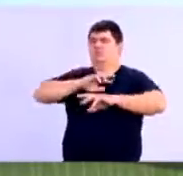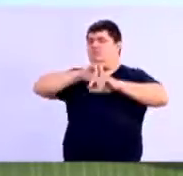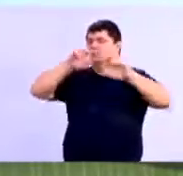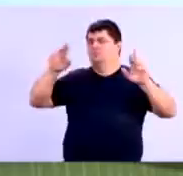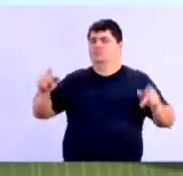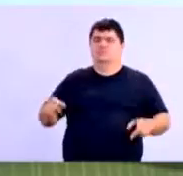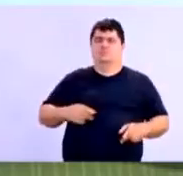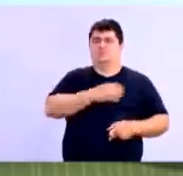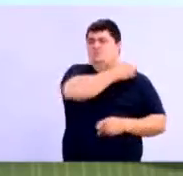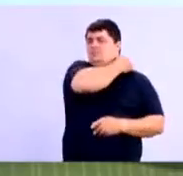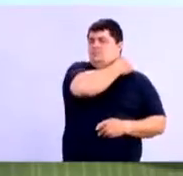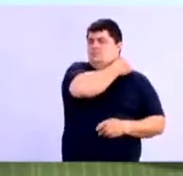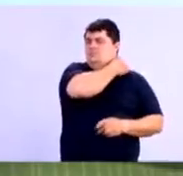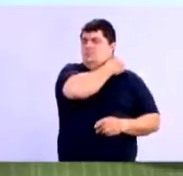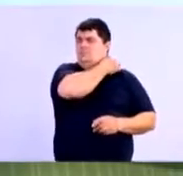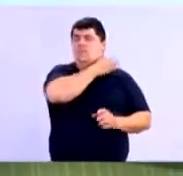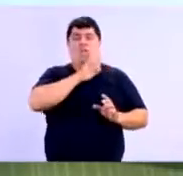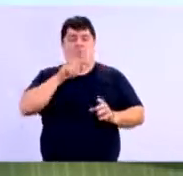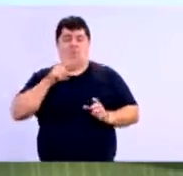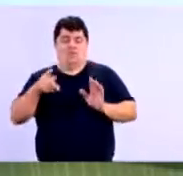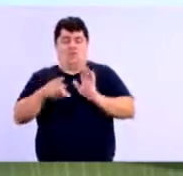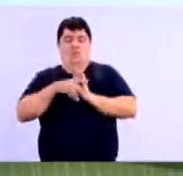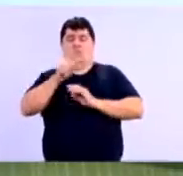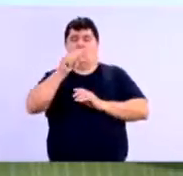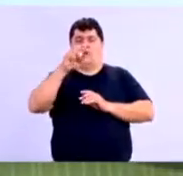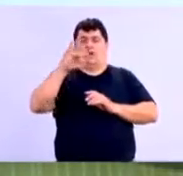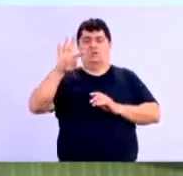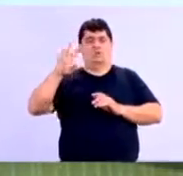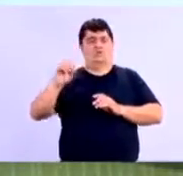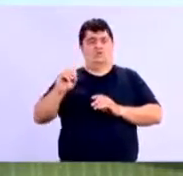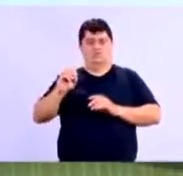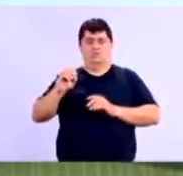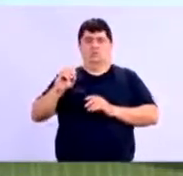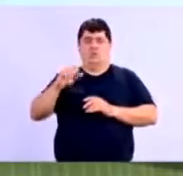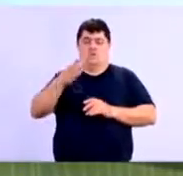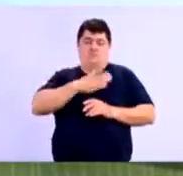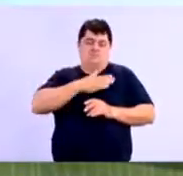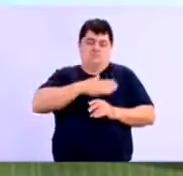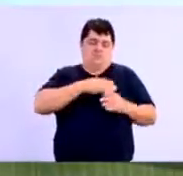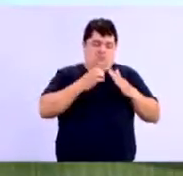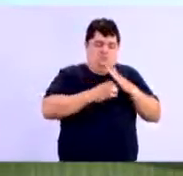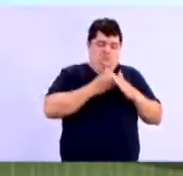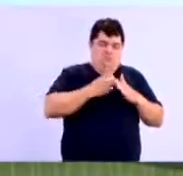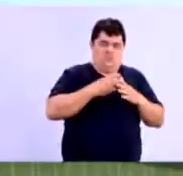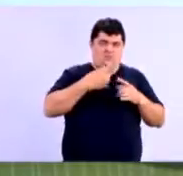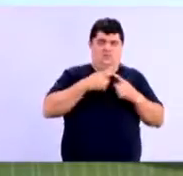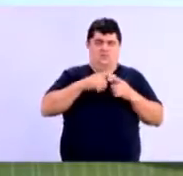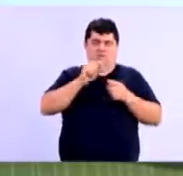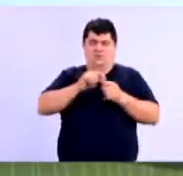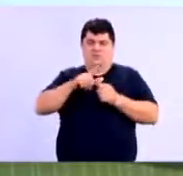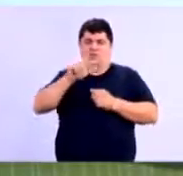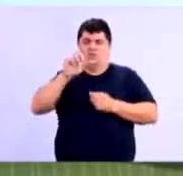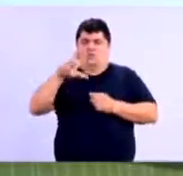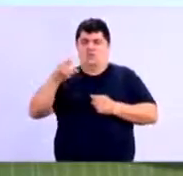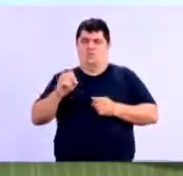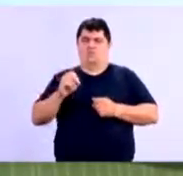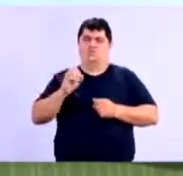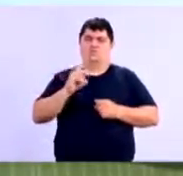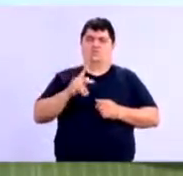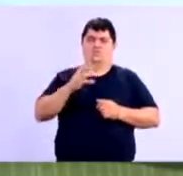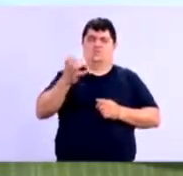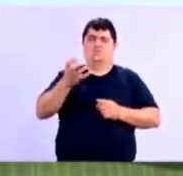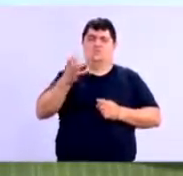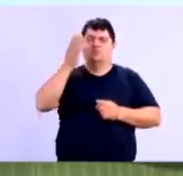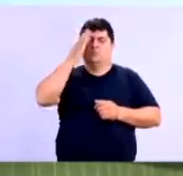algumas situações. Esses são todos os meus ativos. Então é isso que eu tenho disponível para gerar o meu lucro. Ok? Por isso que eu quero